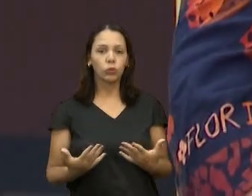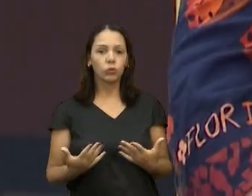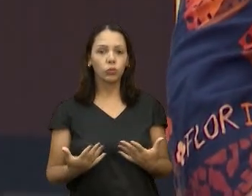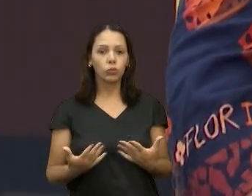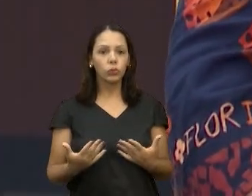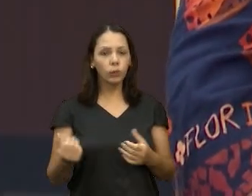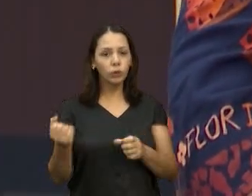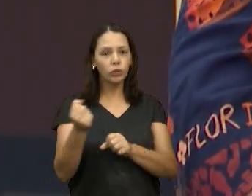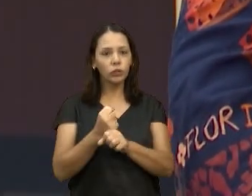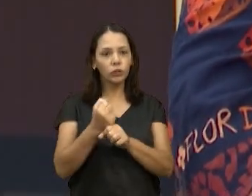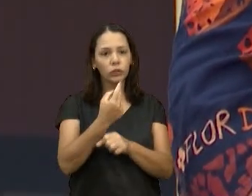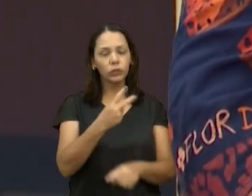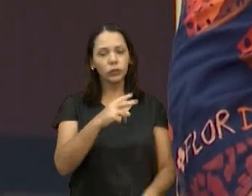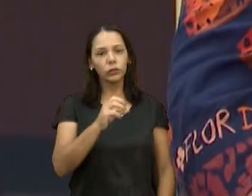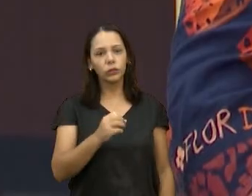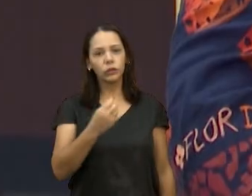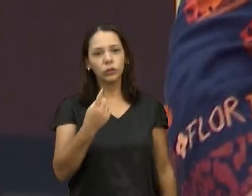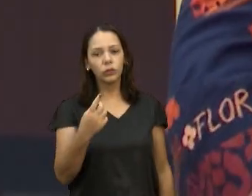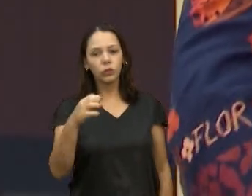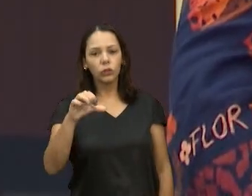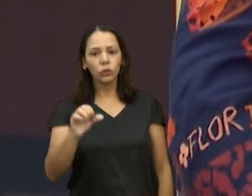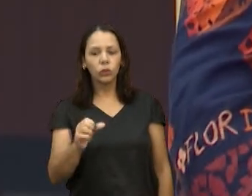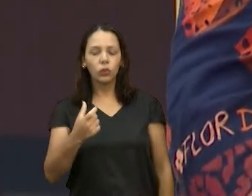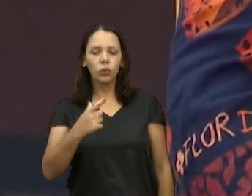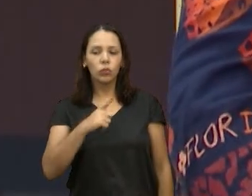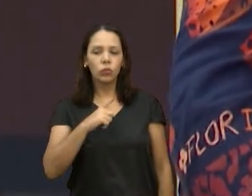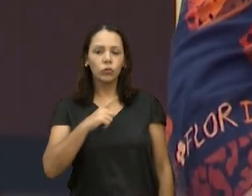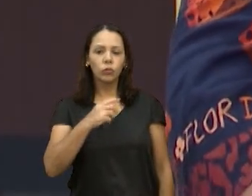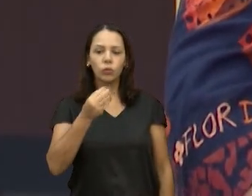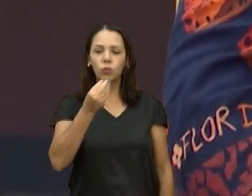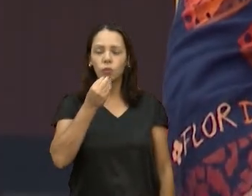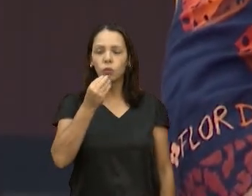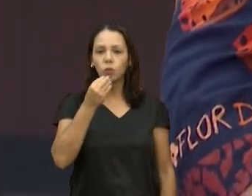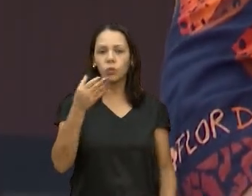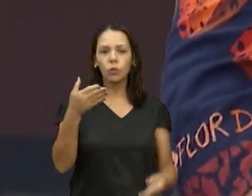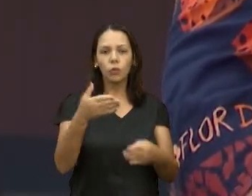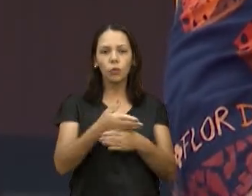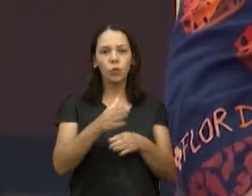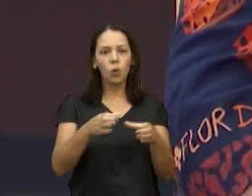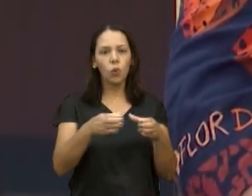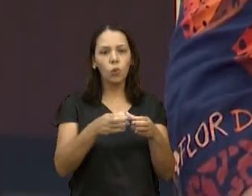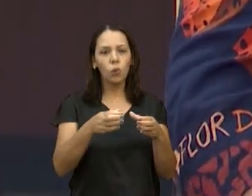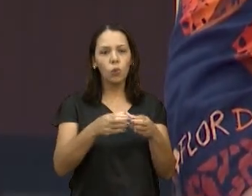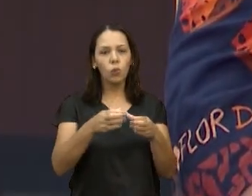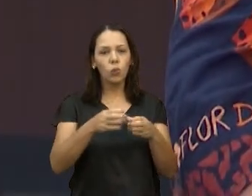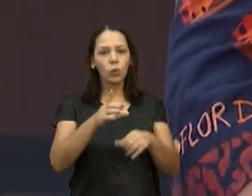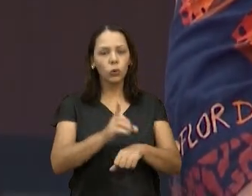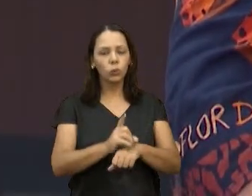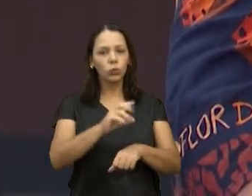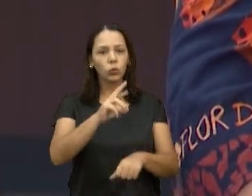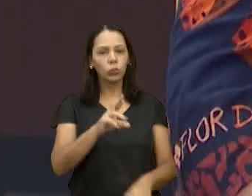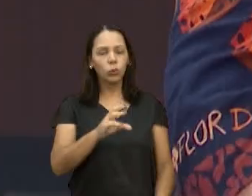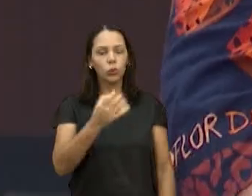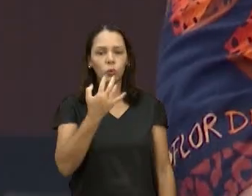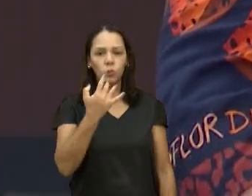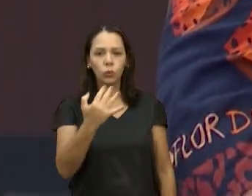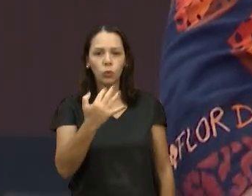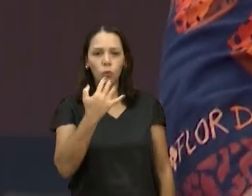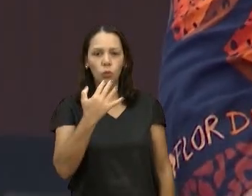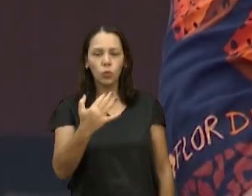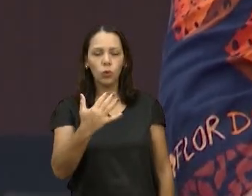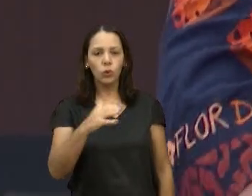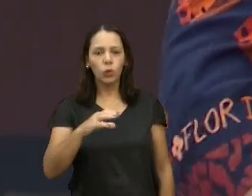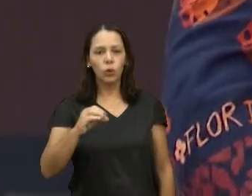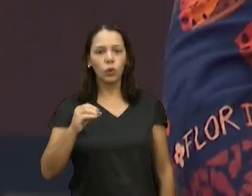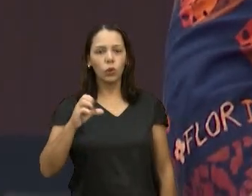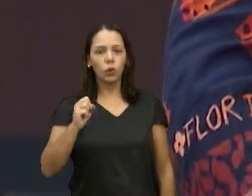em 2019 eu tive a oportunidade de fazer parte dos Doutores Coloridos da OSC. E a partir daí eu